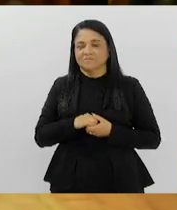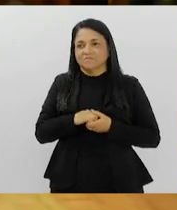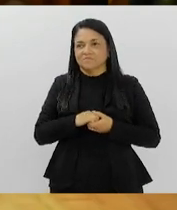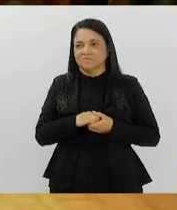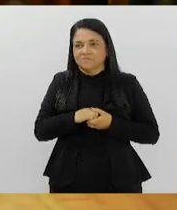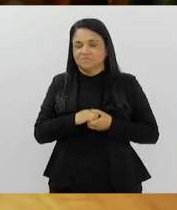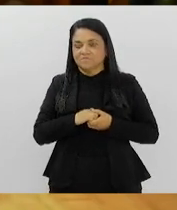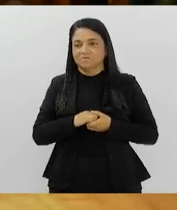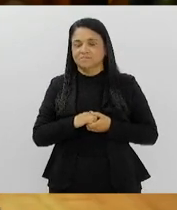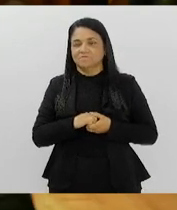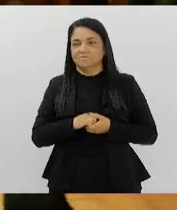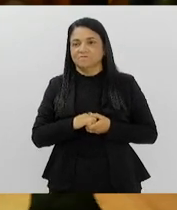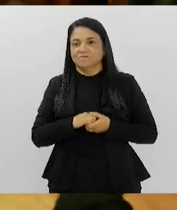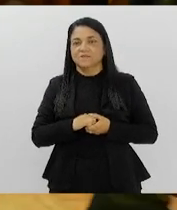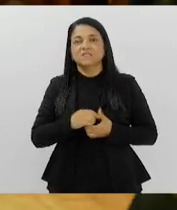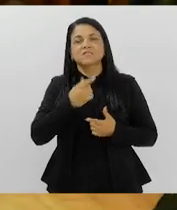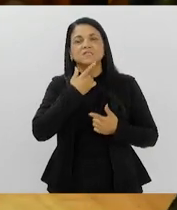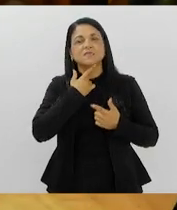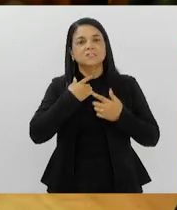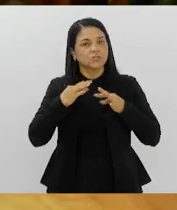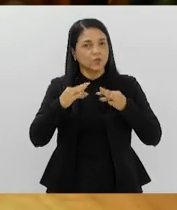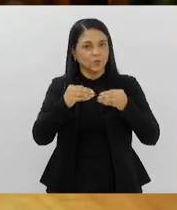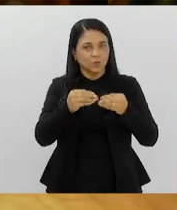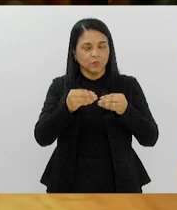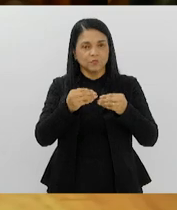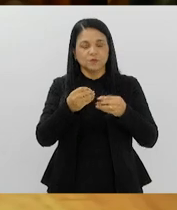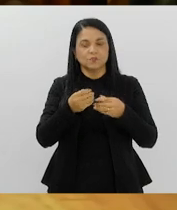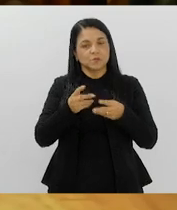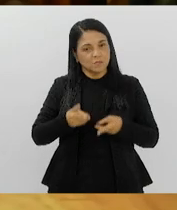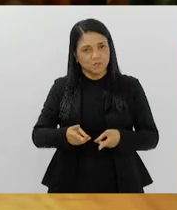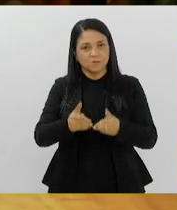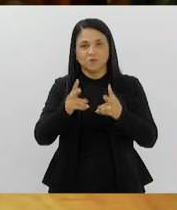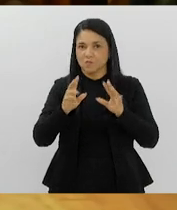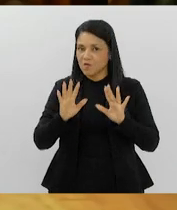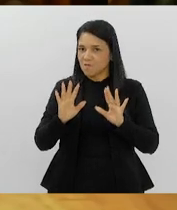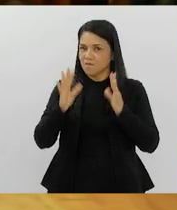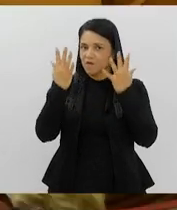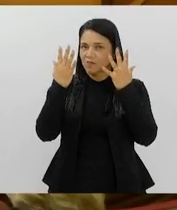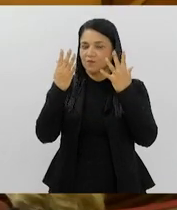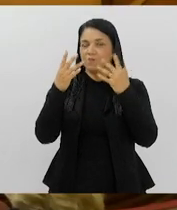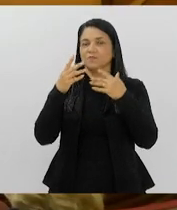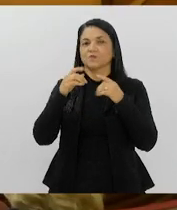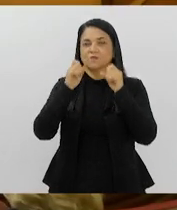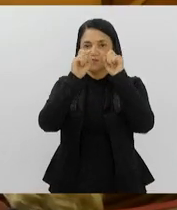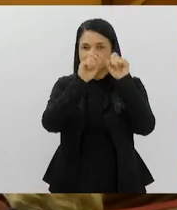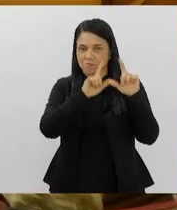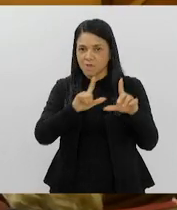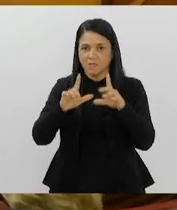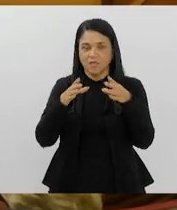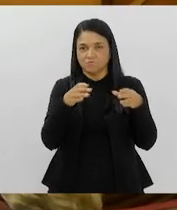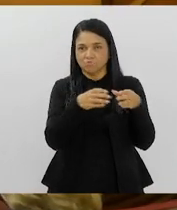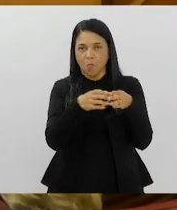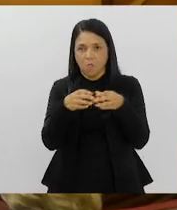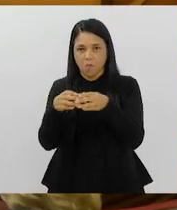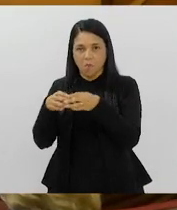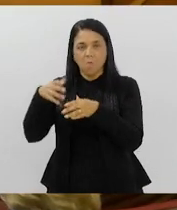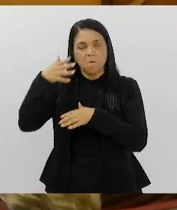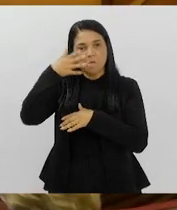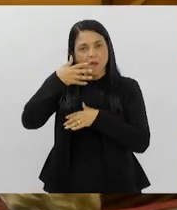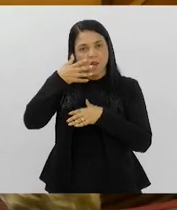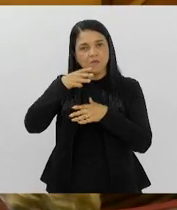E desejo a todos um belo evento ainda, que os próximos painéis, as próximas palestras sejam tão proveitosas como